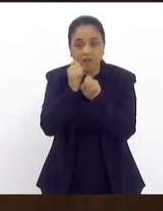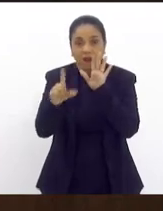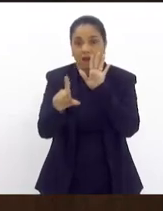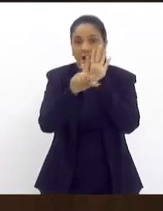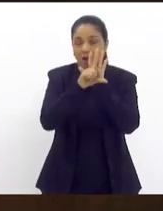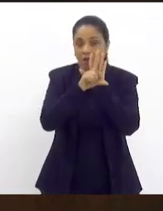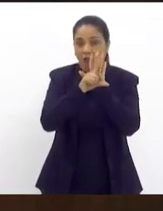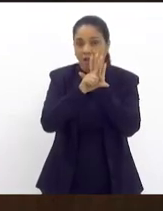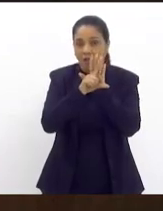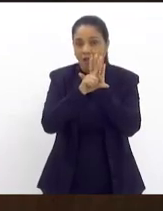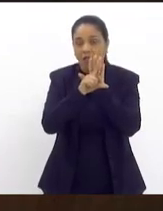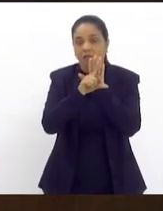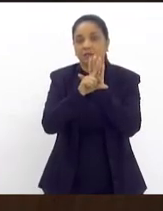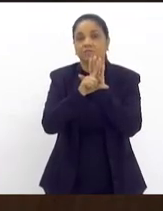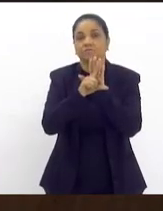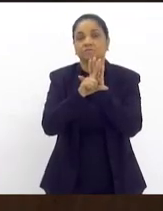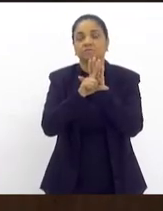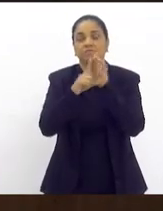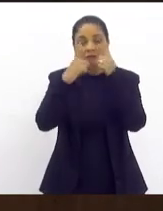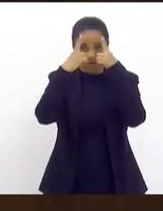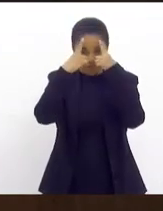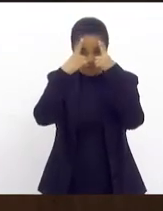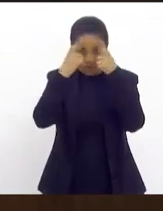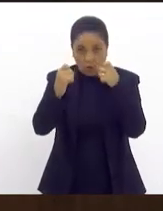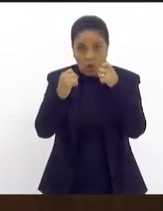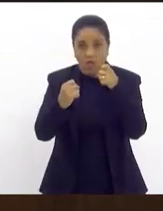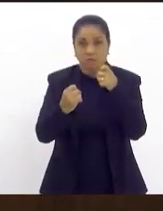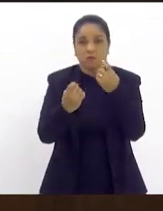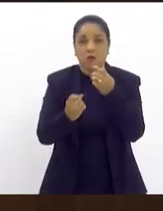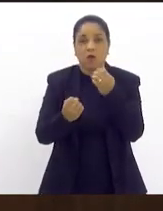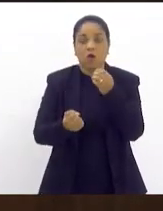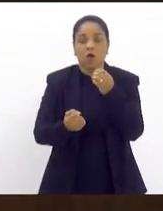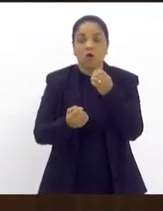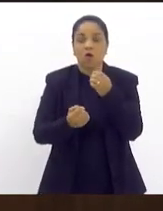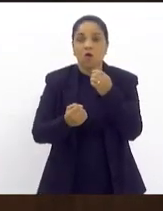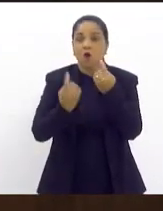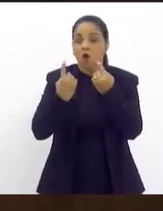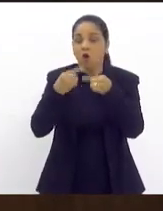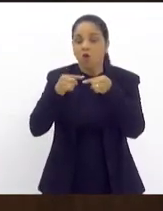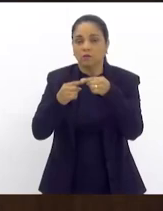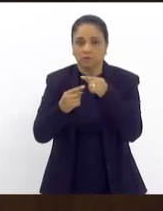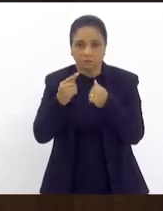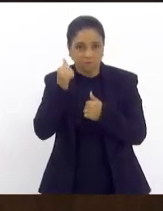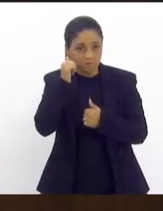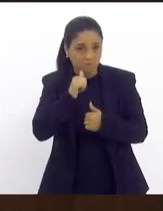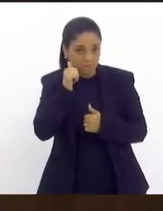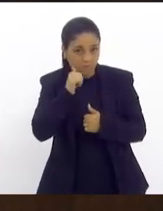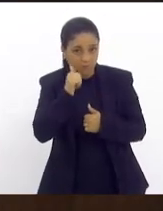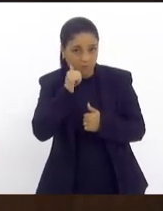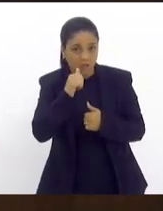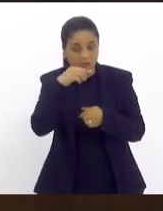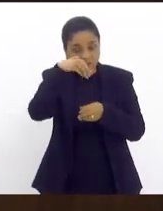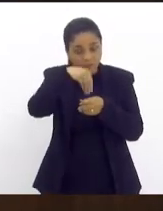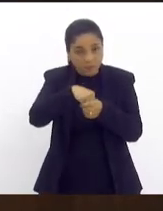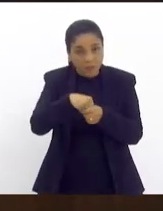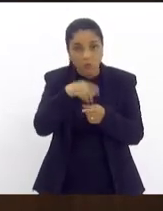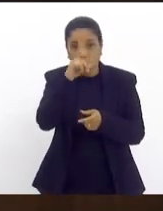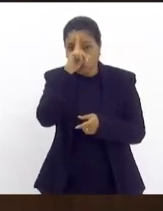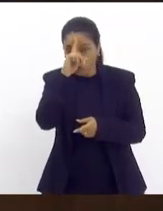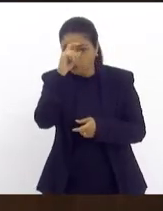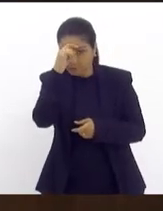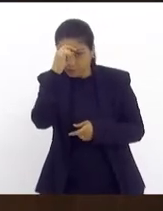compulsória da violência contra mulher nos hospitais né Depois fizemos a le punindo